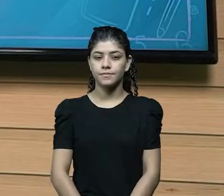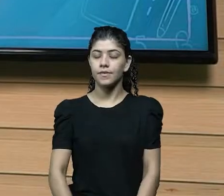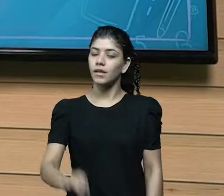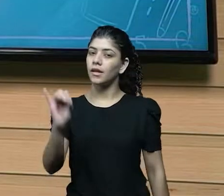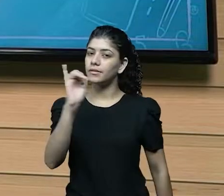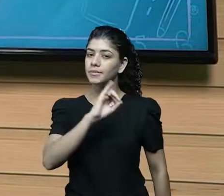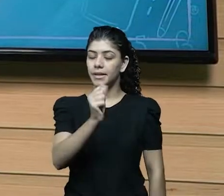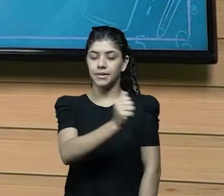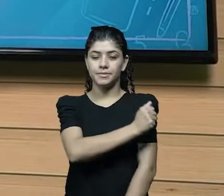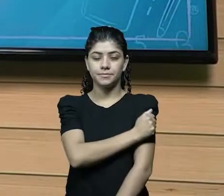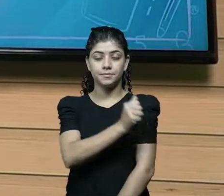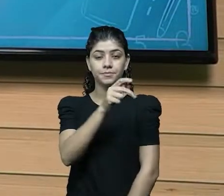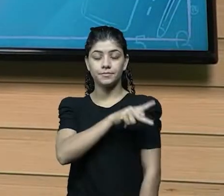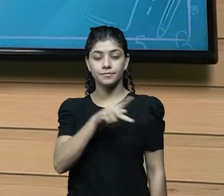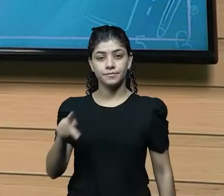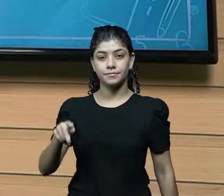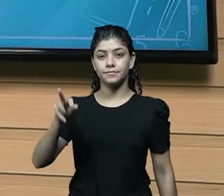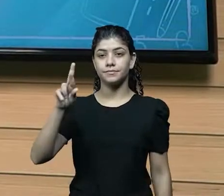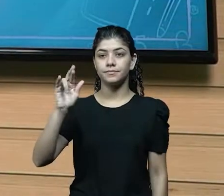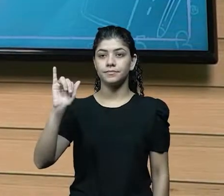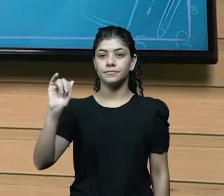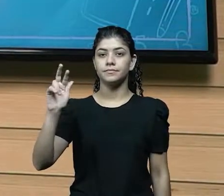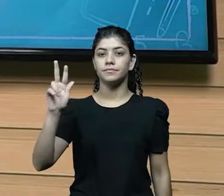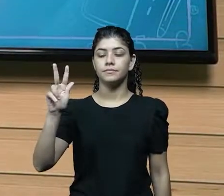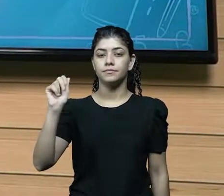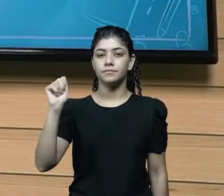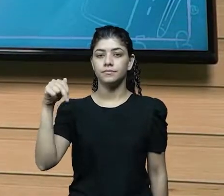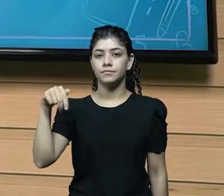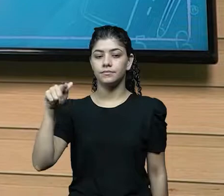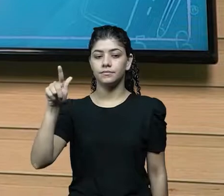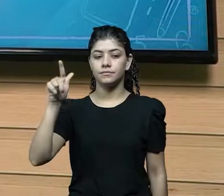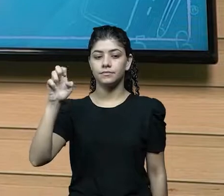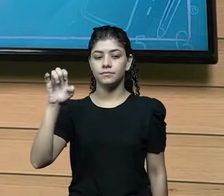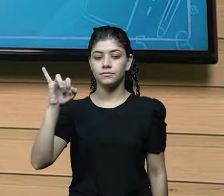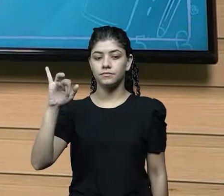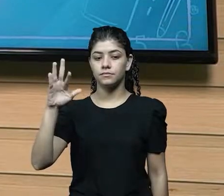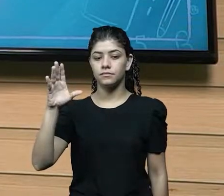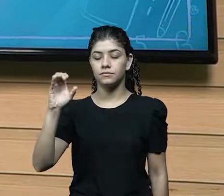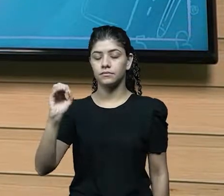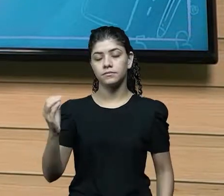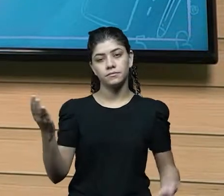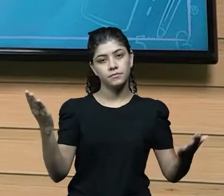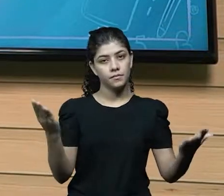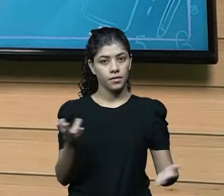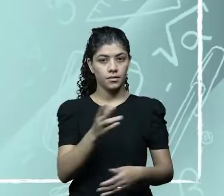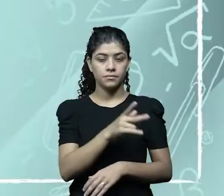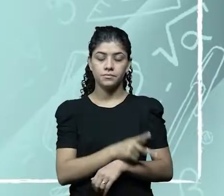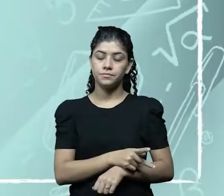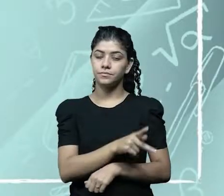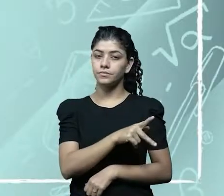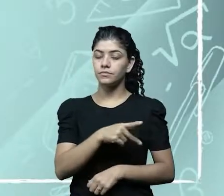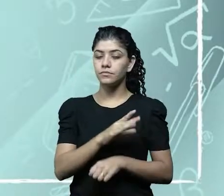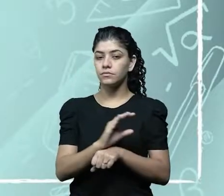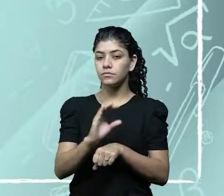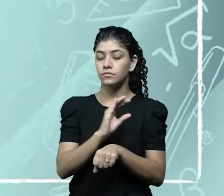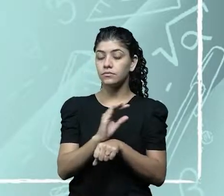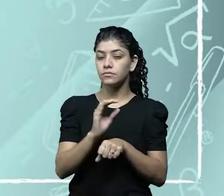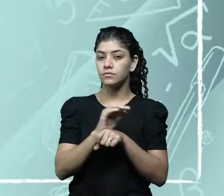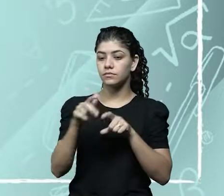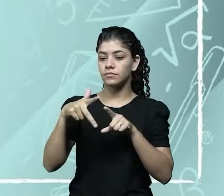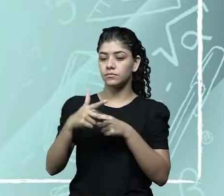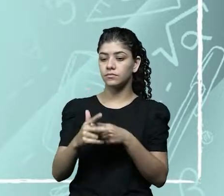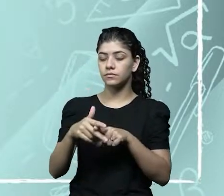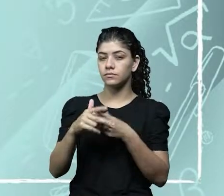Olá, alunos. Eu sou o professor Evangelho. Este é o nosso curso de Técnica em Eletrotécnica, EGAD. Estamos na disciplina